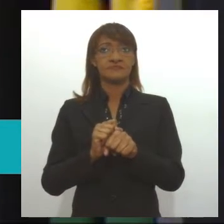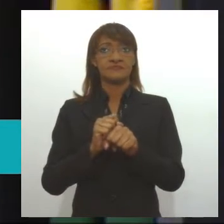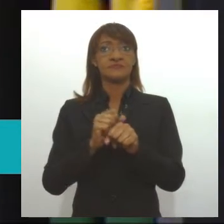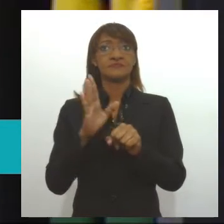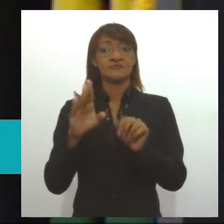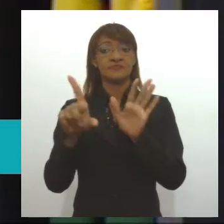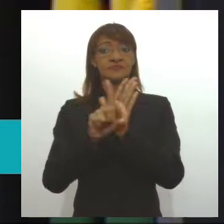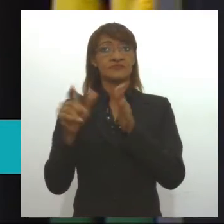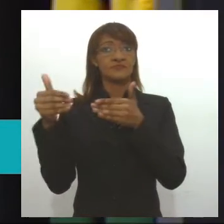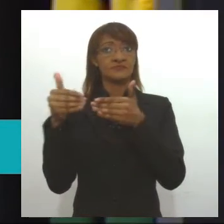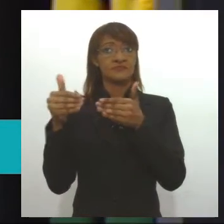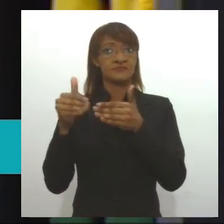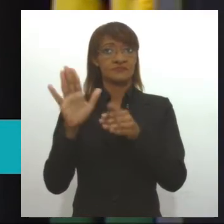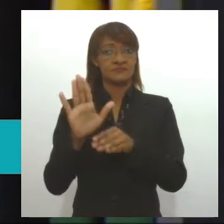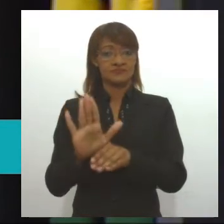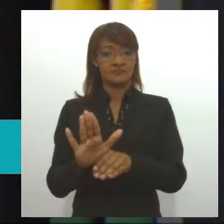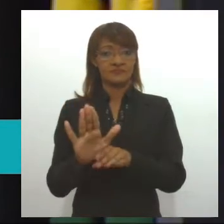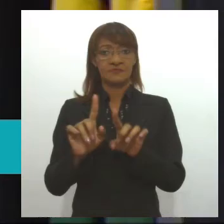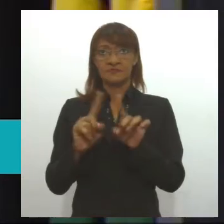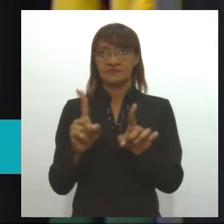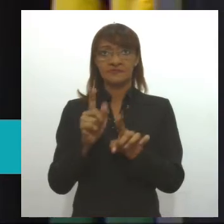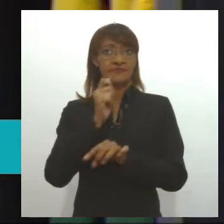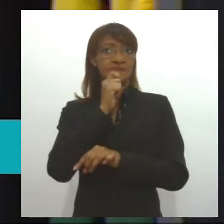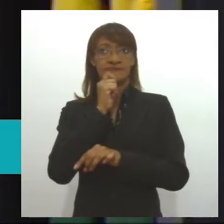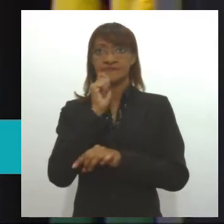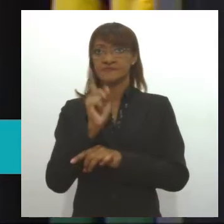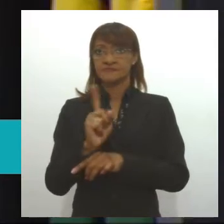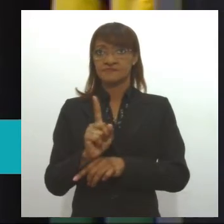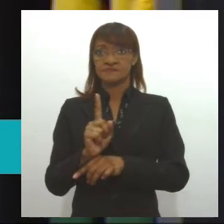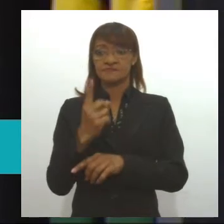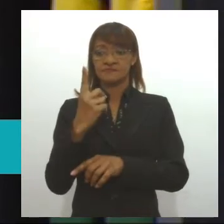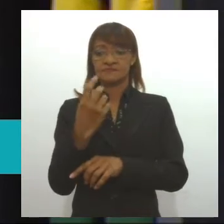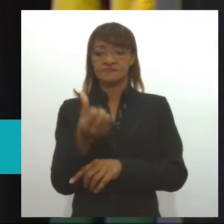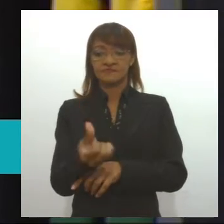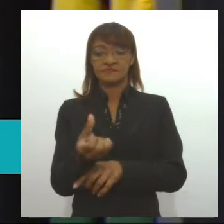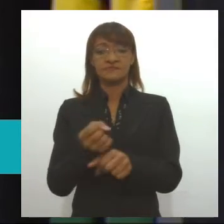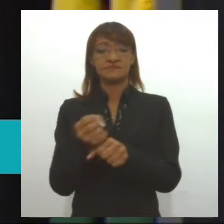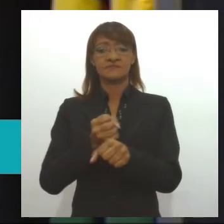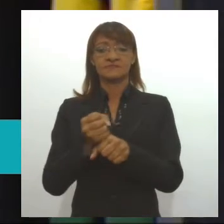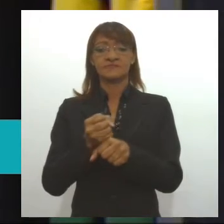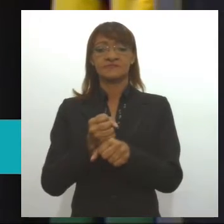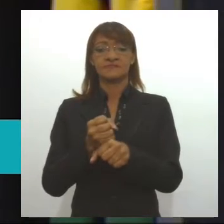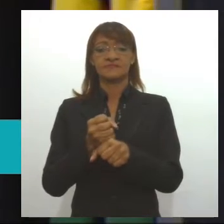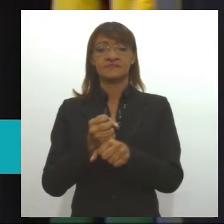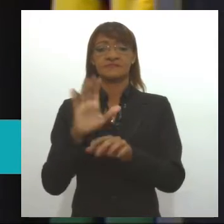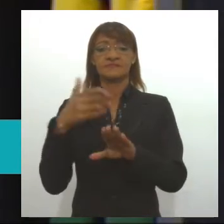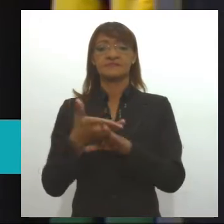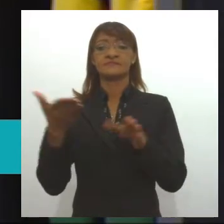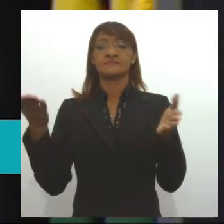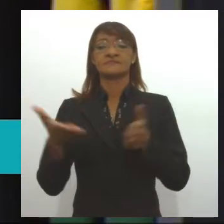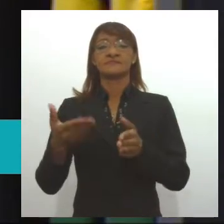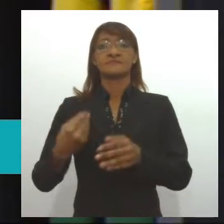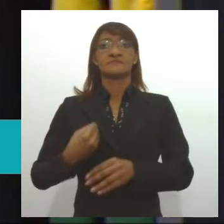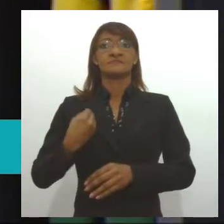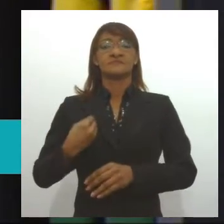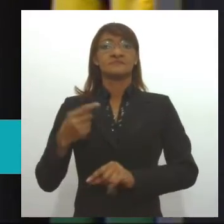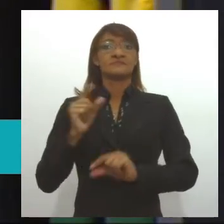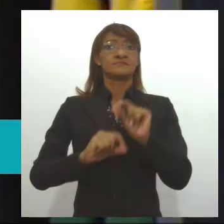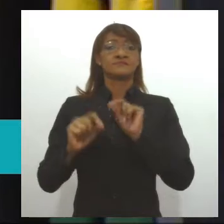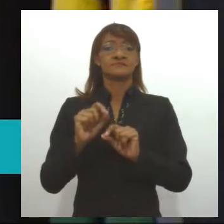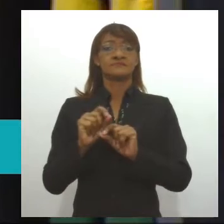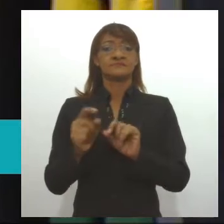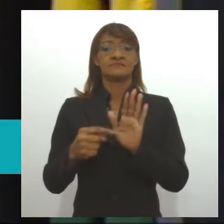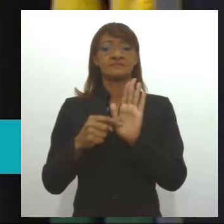lei. Como isto não aconteceu em 16 anos, nós vivemos aí momentos em que mostrou que cada